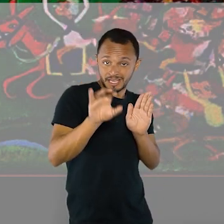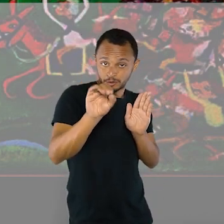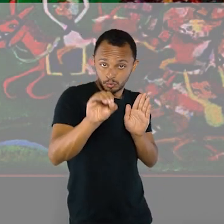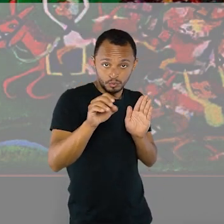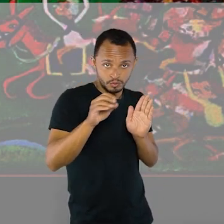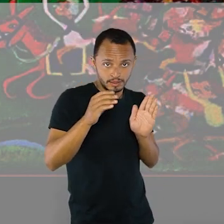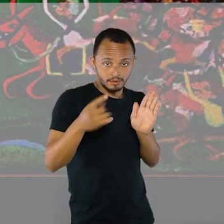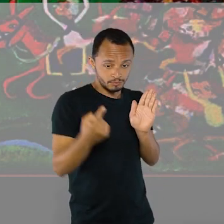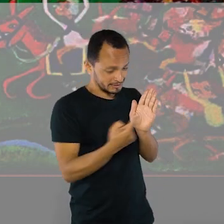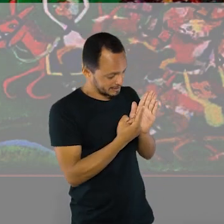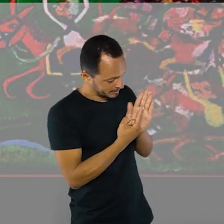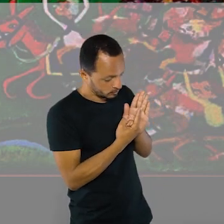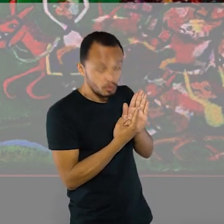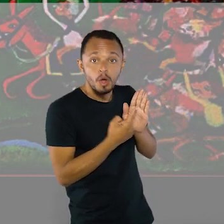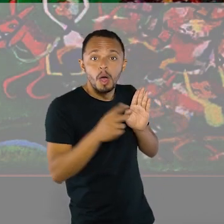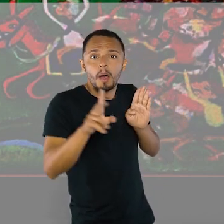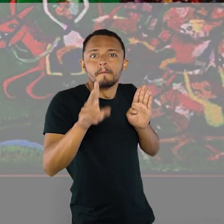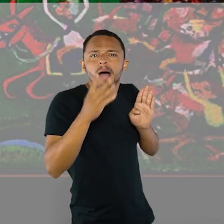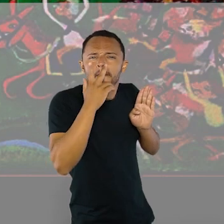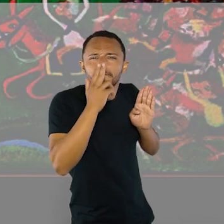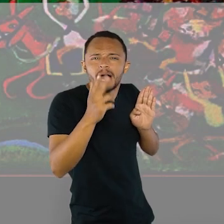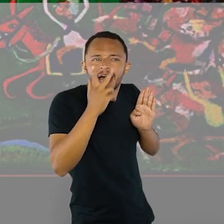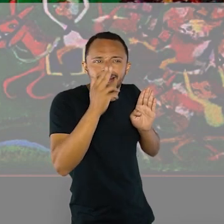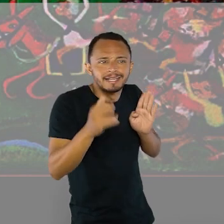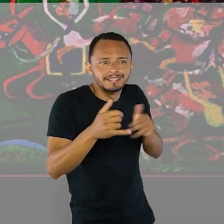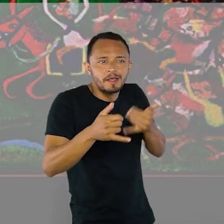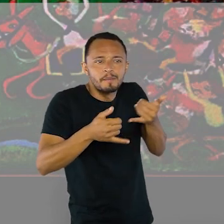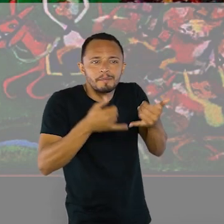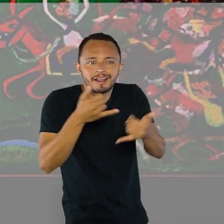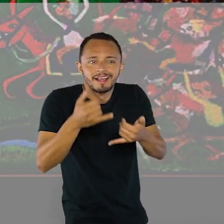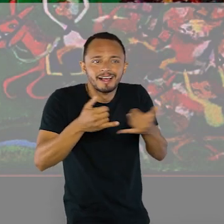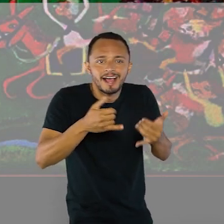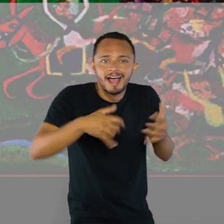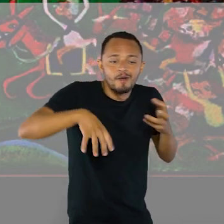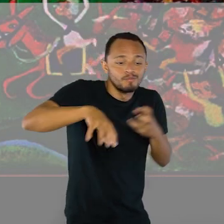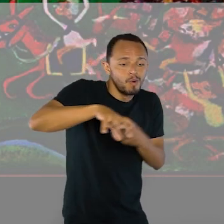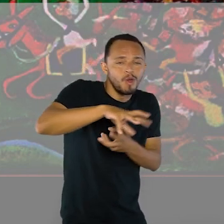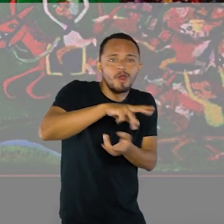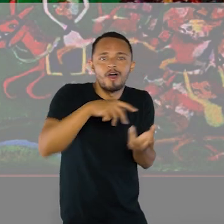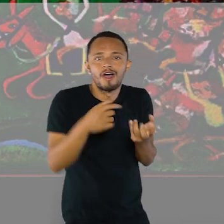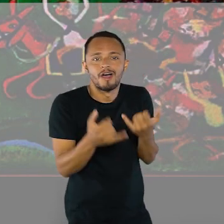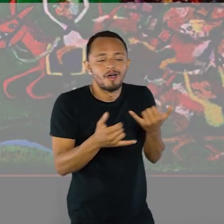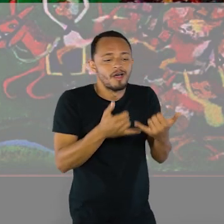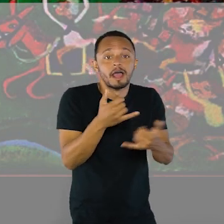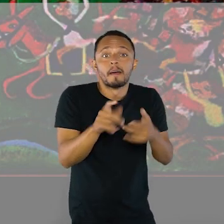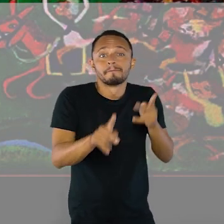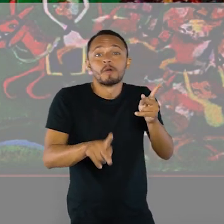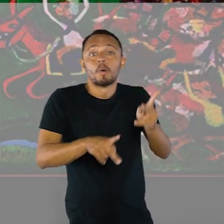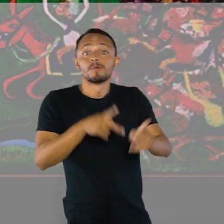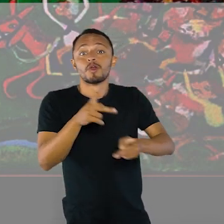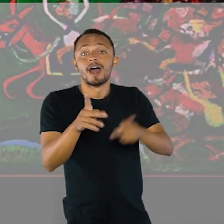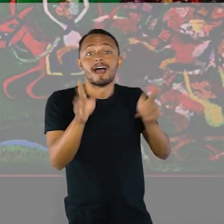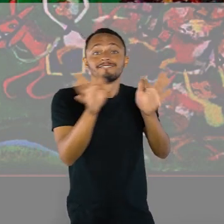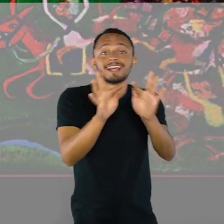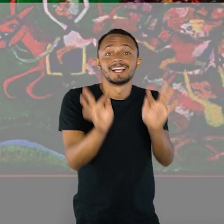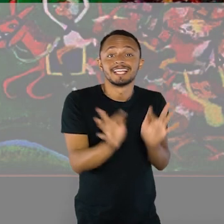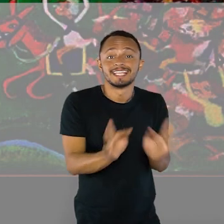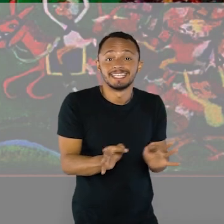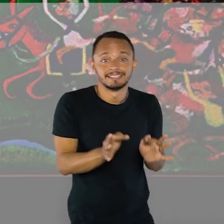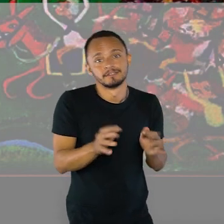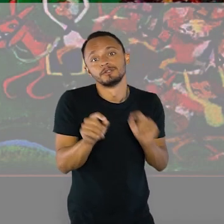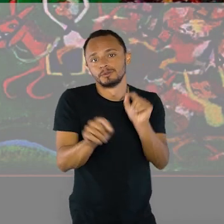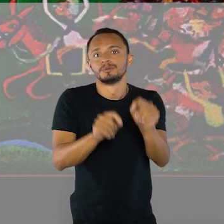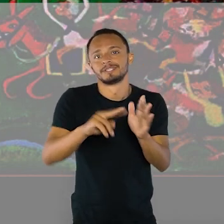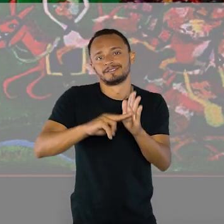como se fosse uma espécie de parque de diversões, não é isso? Numa leitura popular, alegre, do que seria a